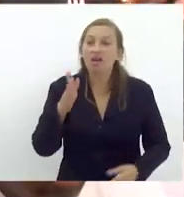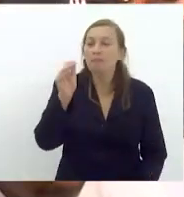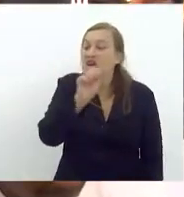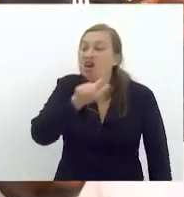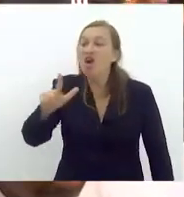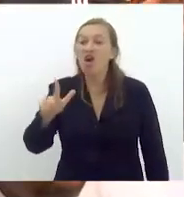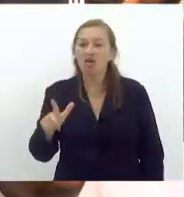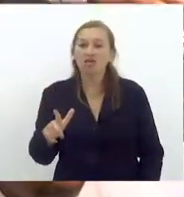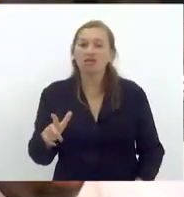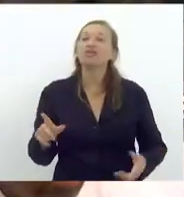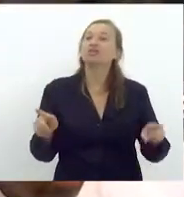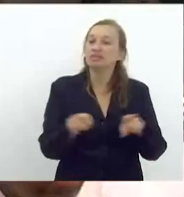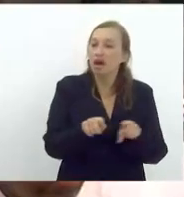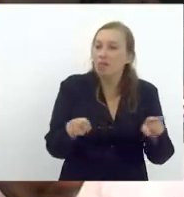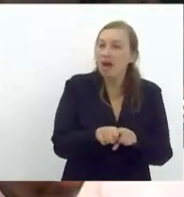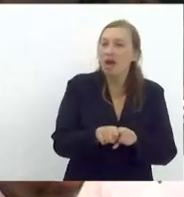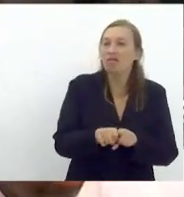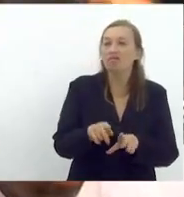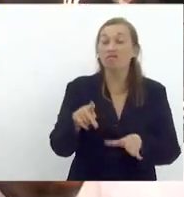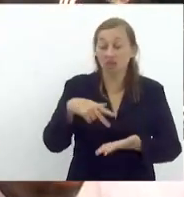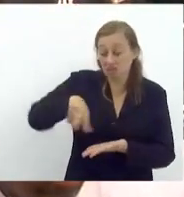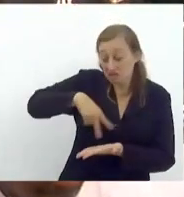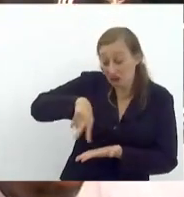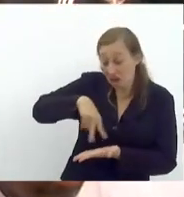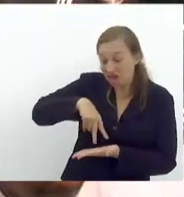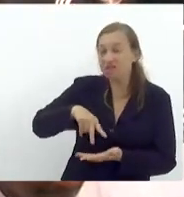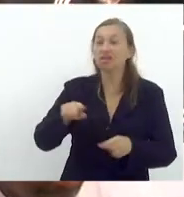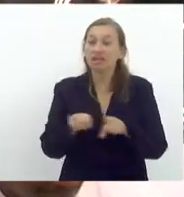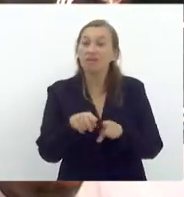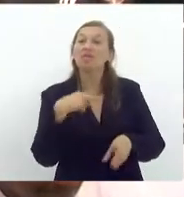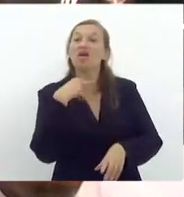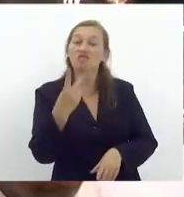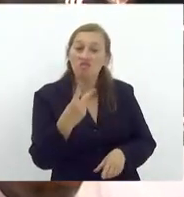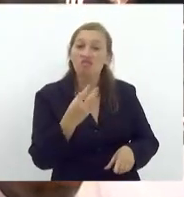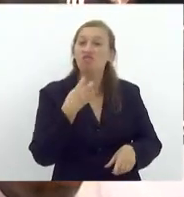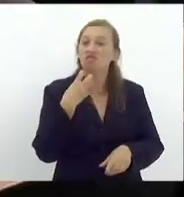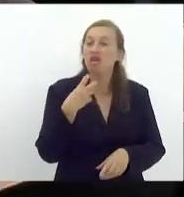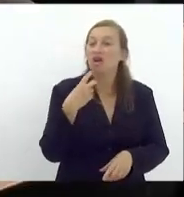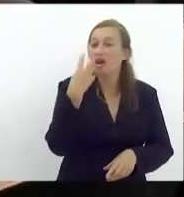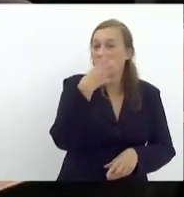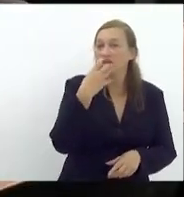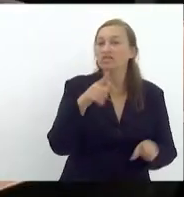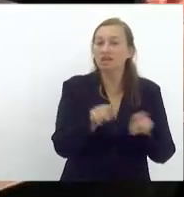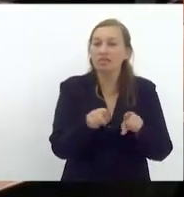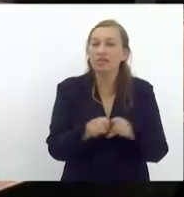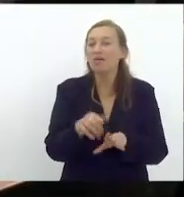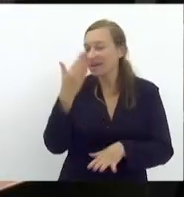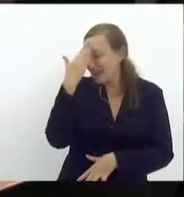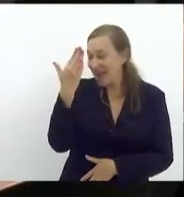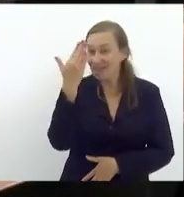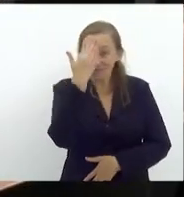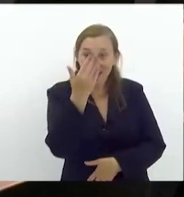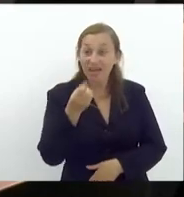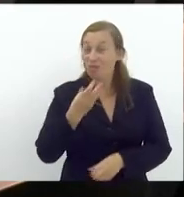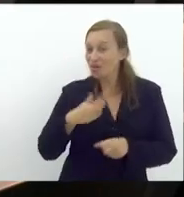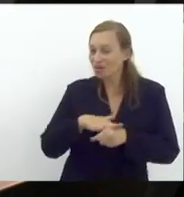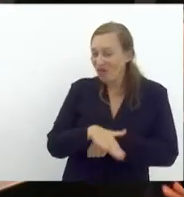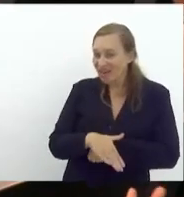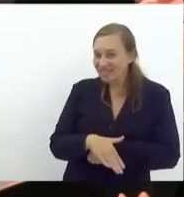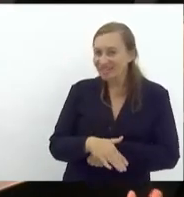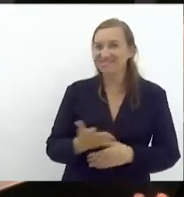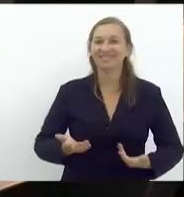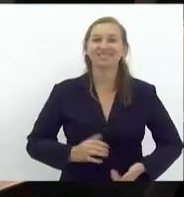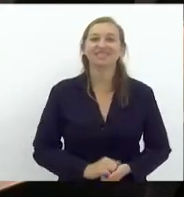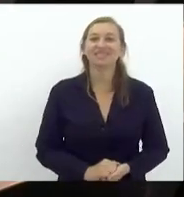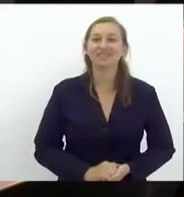que vai também manda na dança mas manda na voz também vai lá Jéssica Obrigada boa noite gente